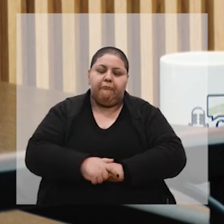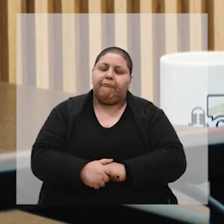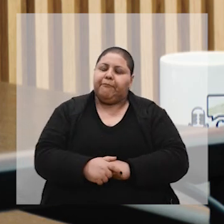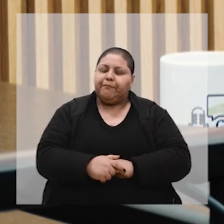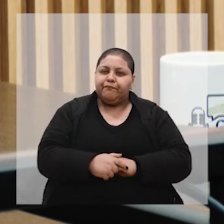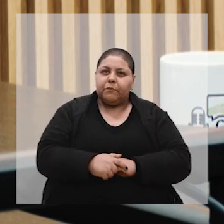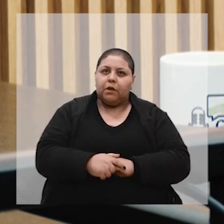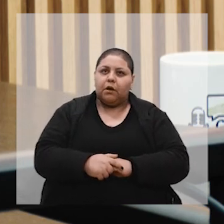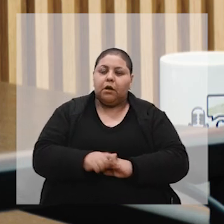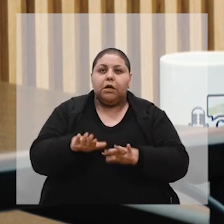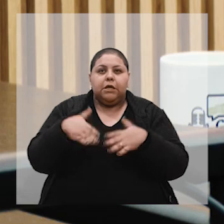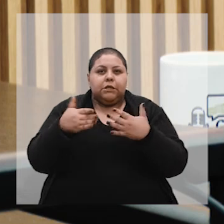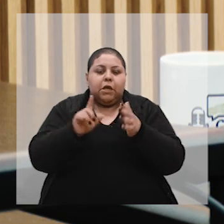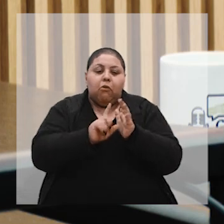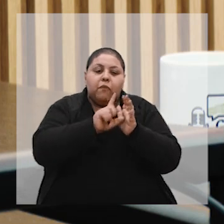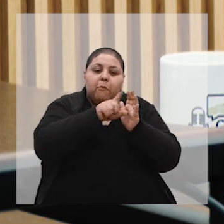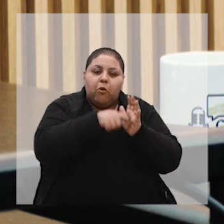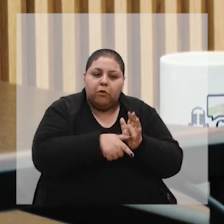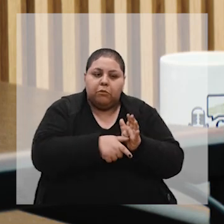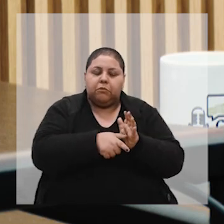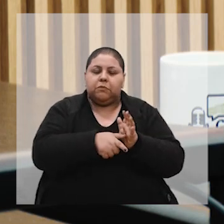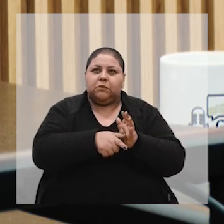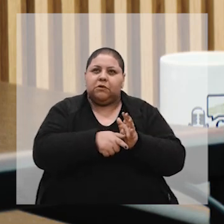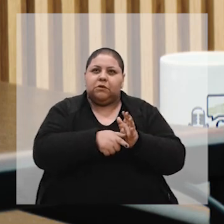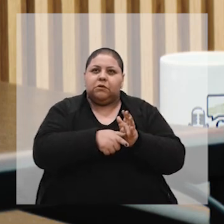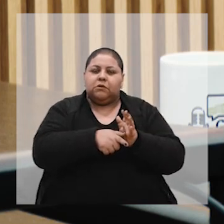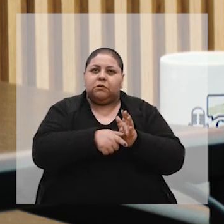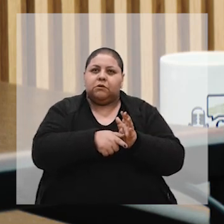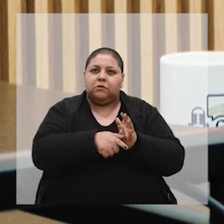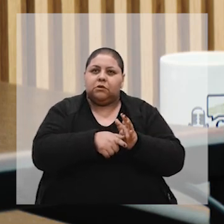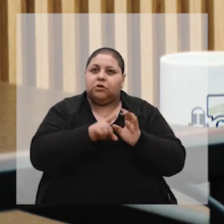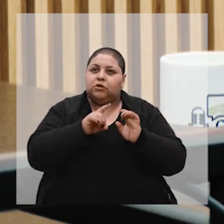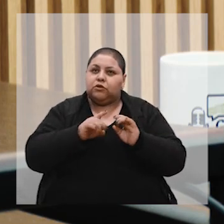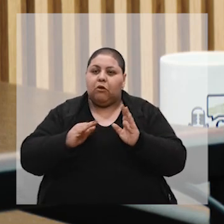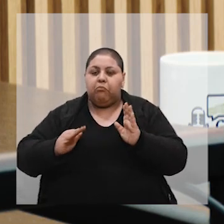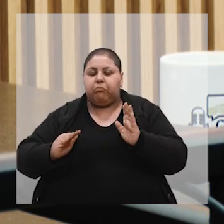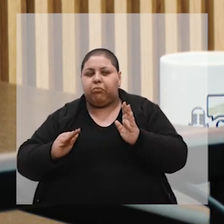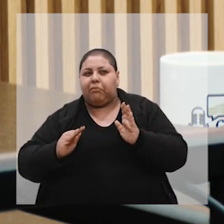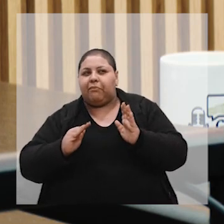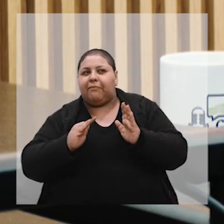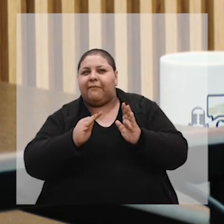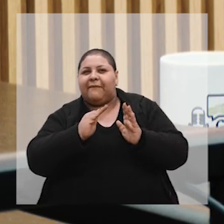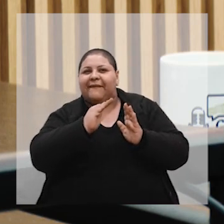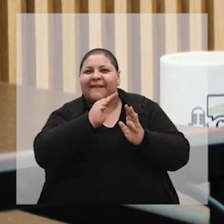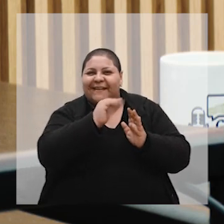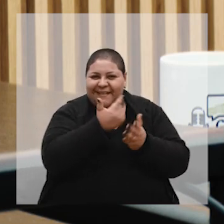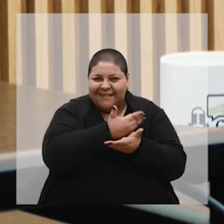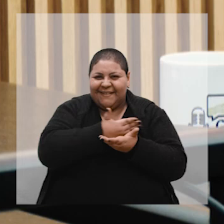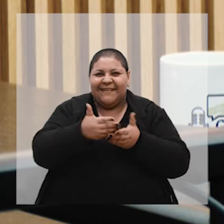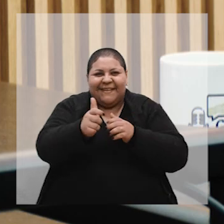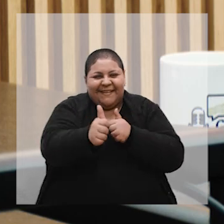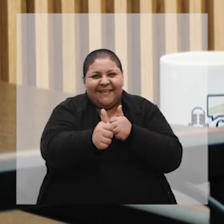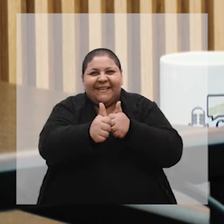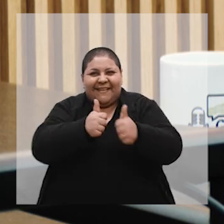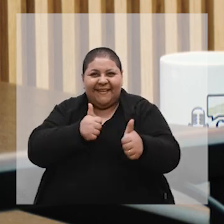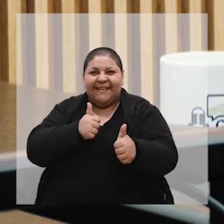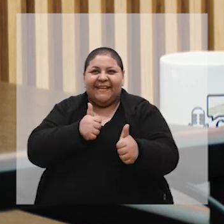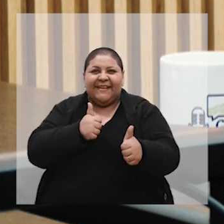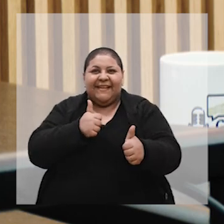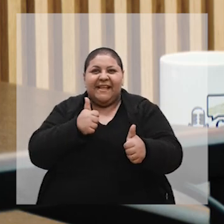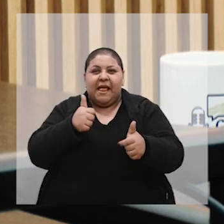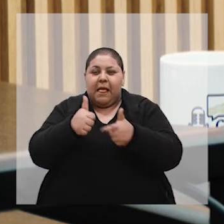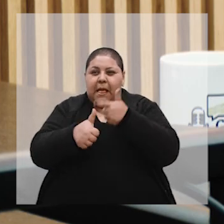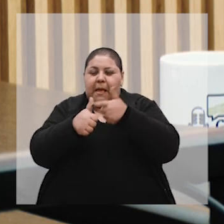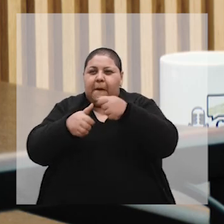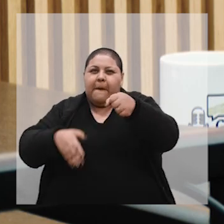né? Então, depois dali foi só subindo, né? Comecei no atletismo, comecei minhas